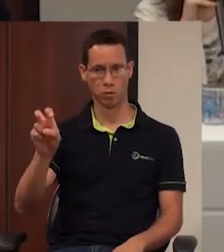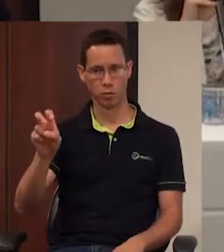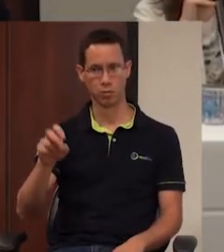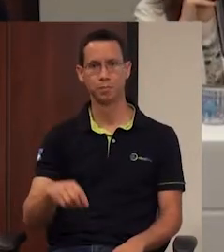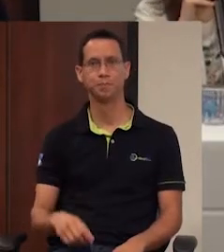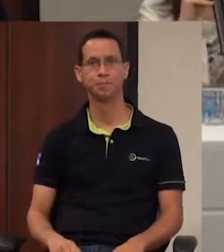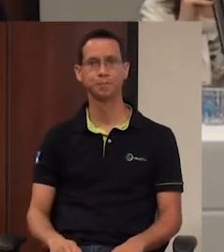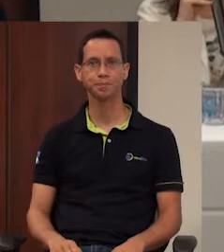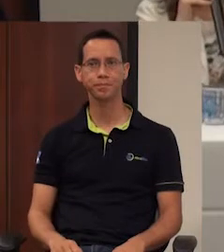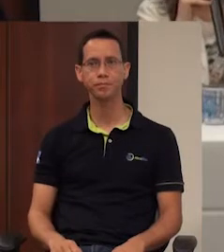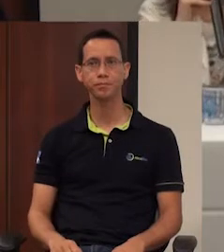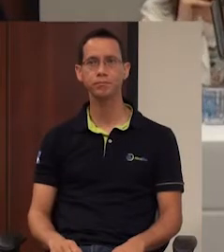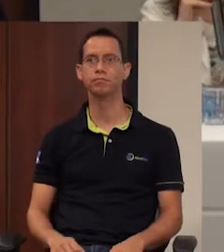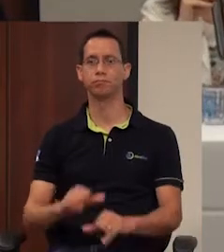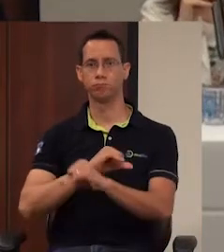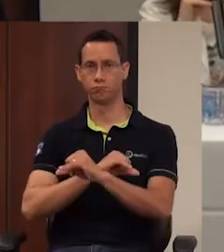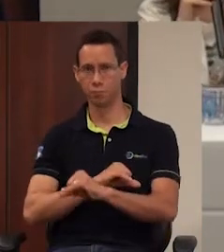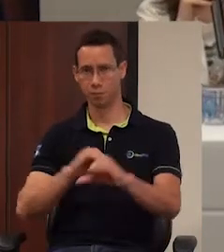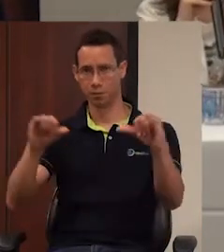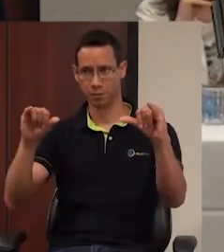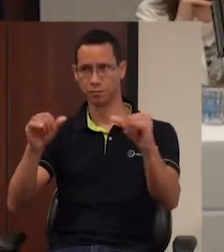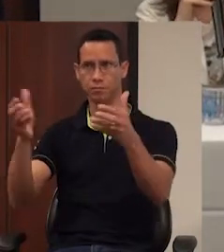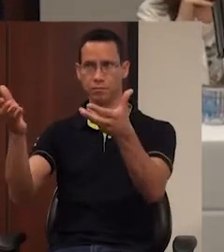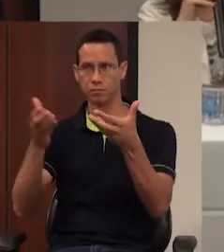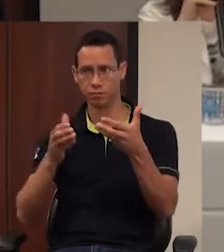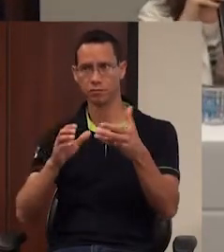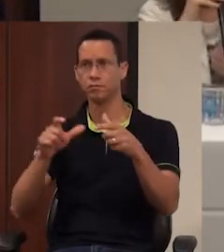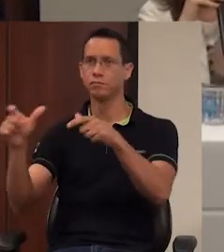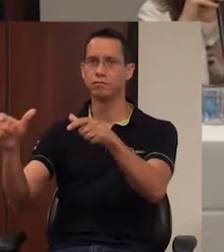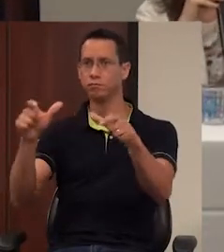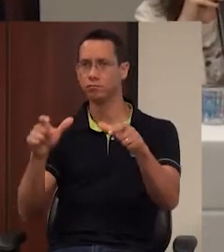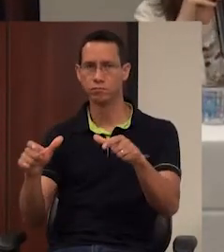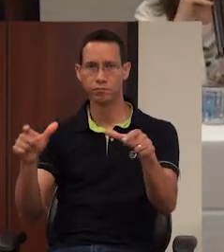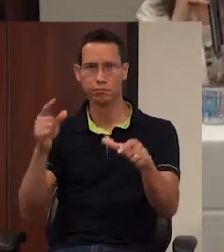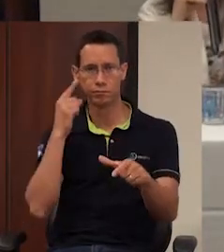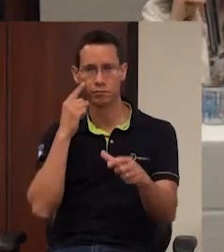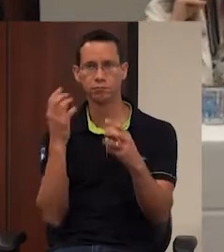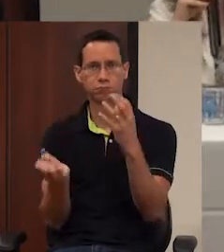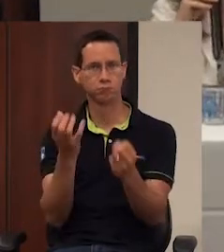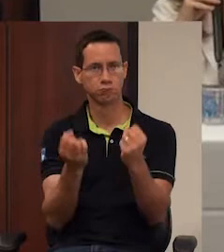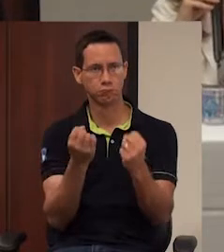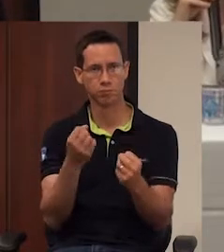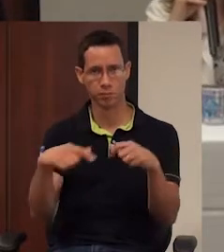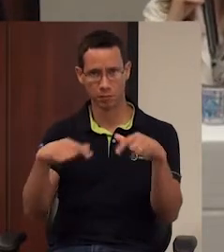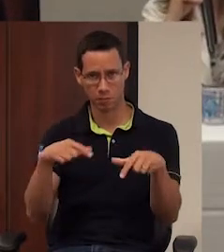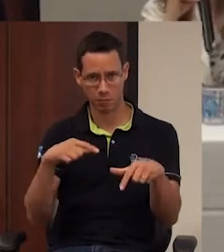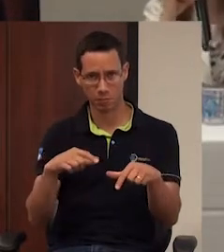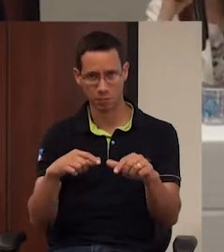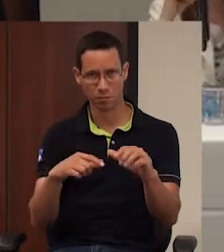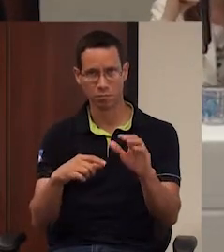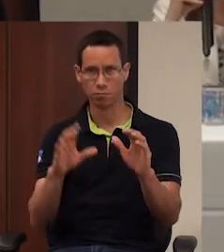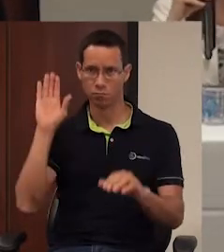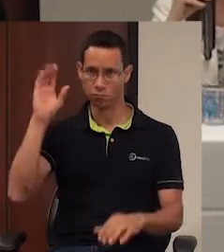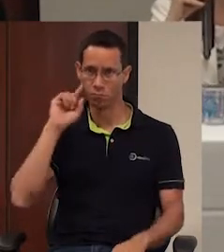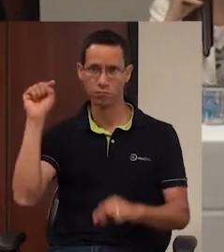abre um convite, né, para que as organizações interessadas em assumir esse serviço se candidatassem para um